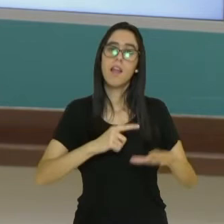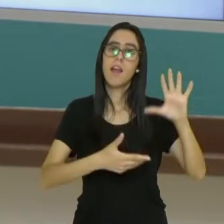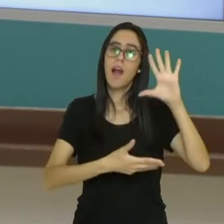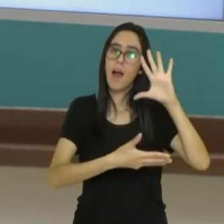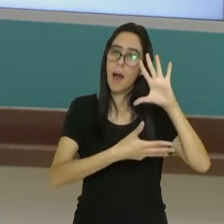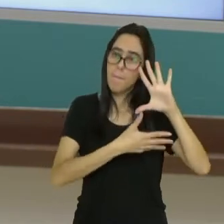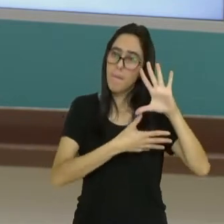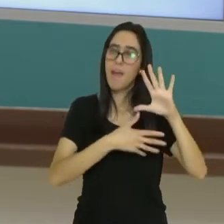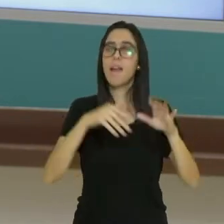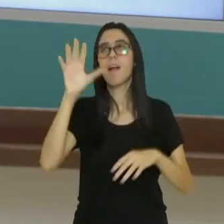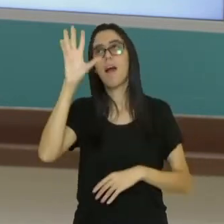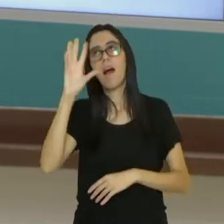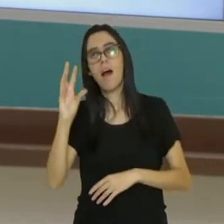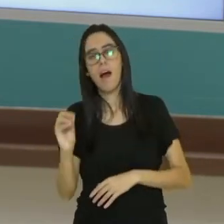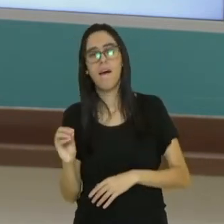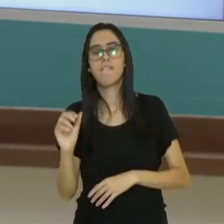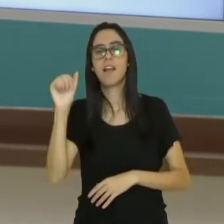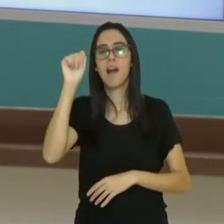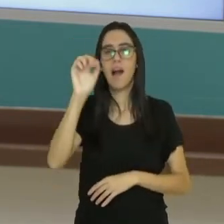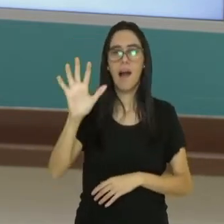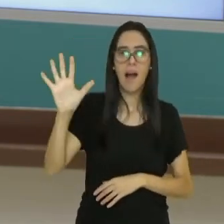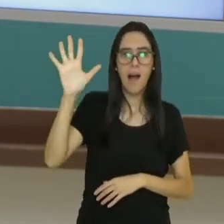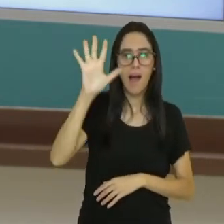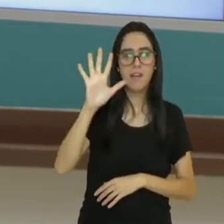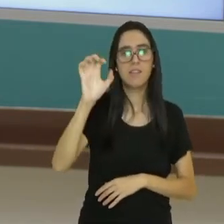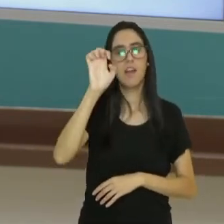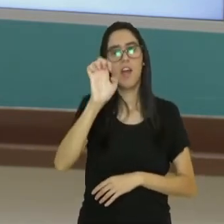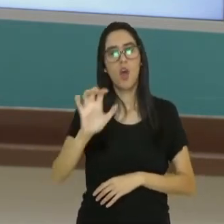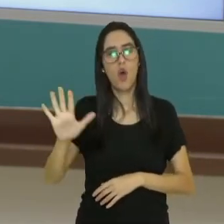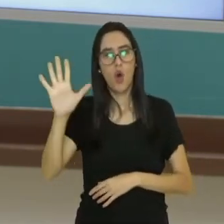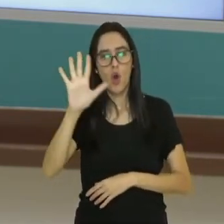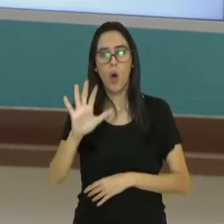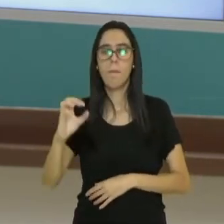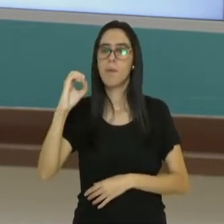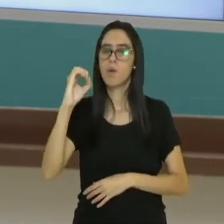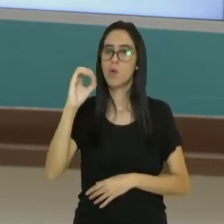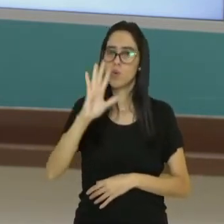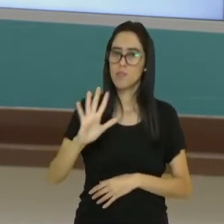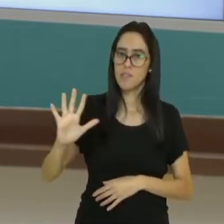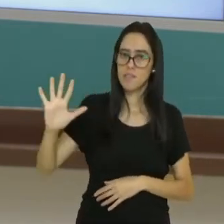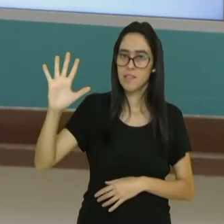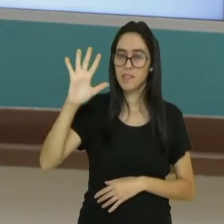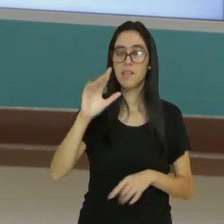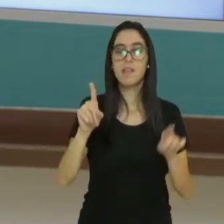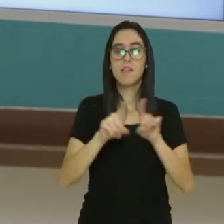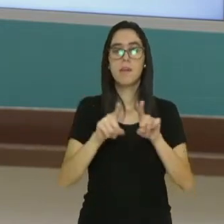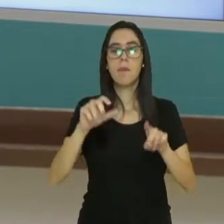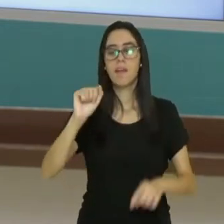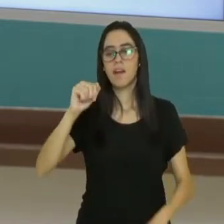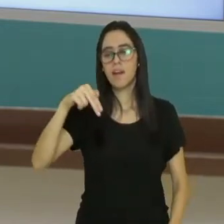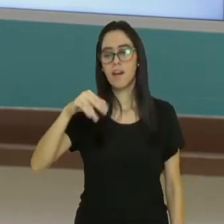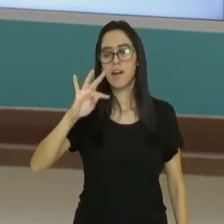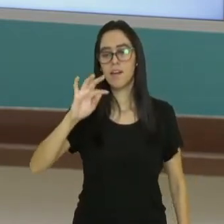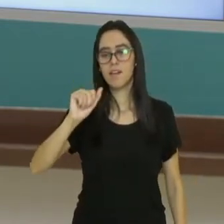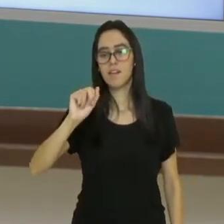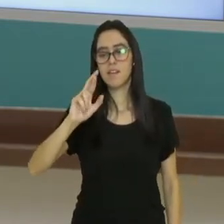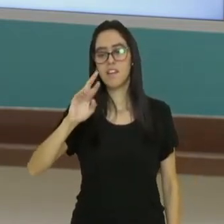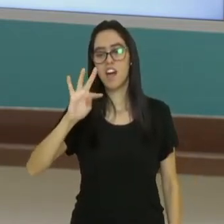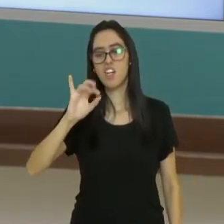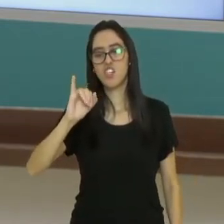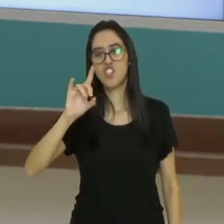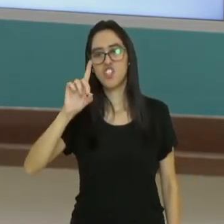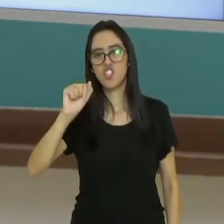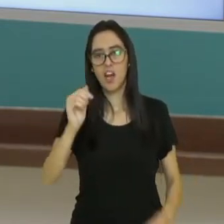América, a África, a Ásia, a Europa, a Oceania e a Antártida. Mas